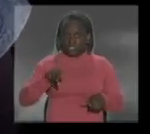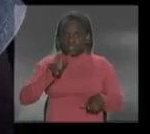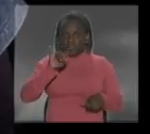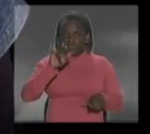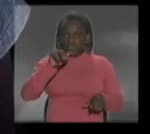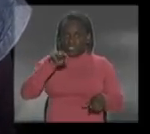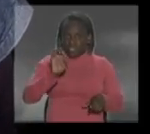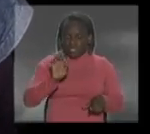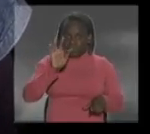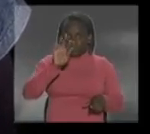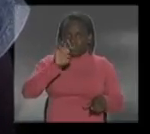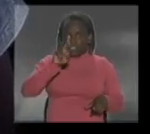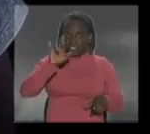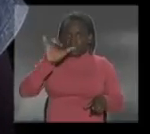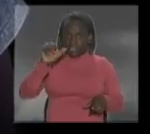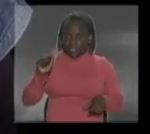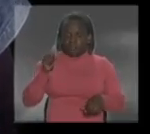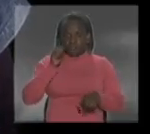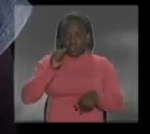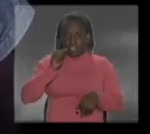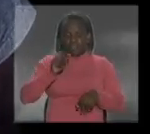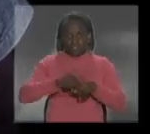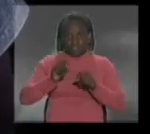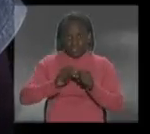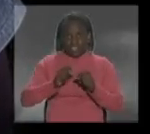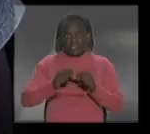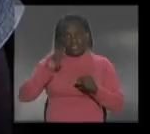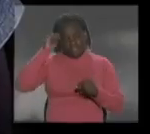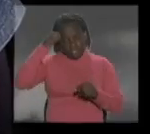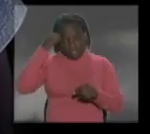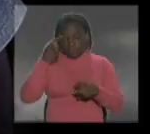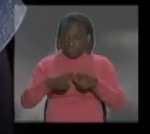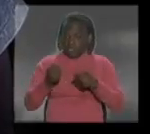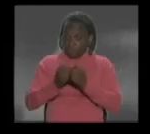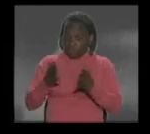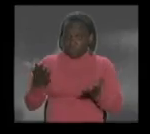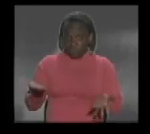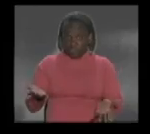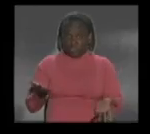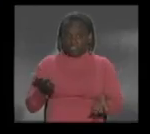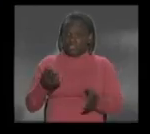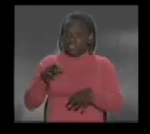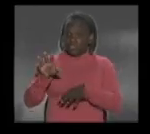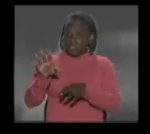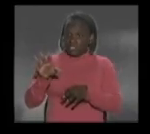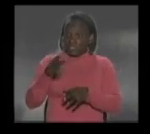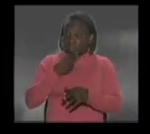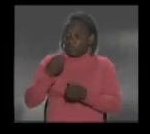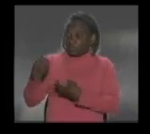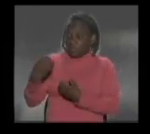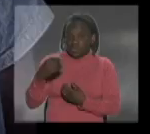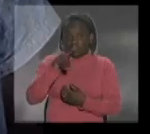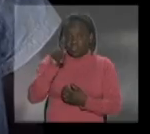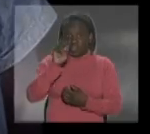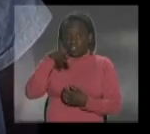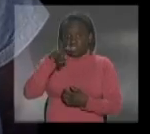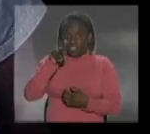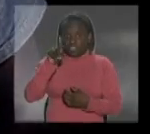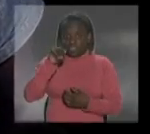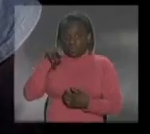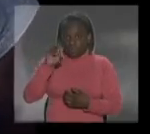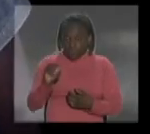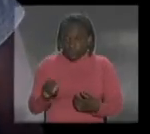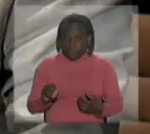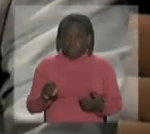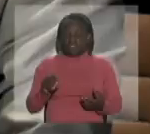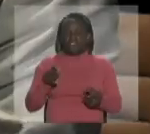Viviane Ferreira, que é uma realizadora negra, fruto desse processo, né, discípula do Zósimo. Então, quer dizer, a gente está vivendo um processo